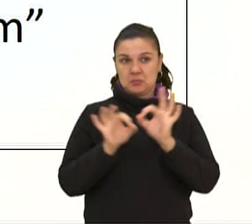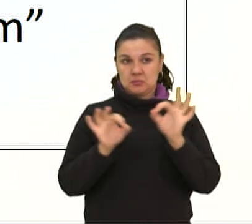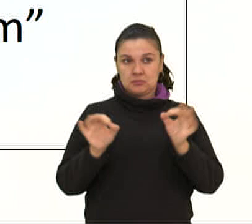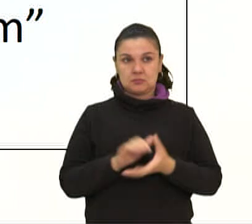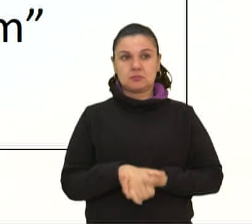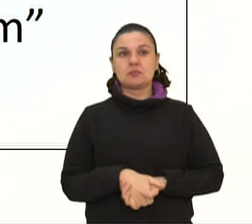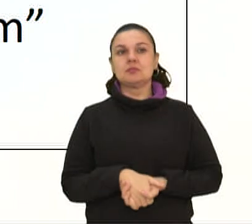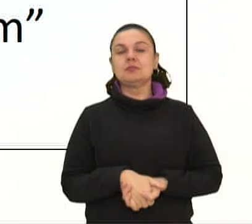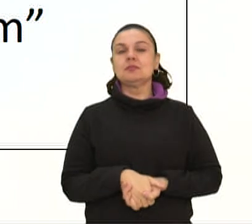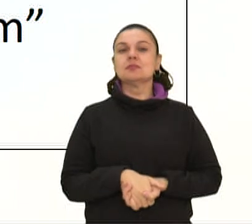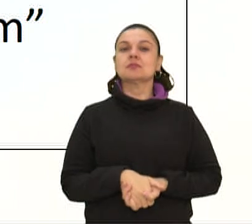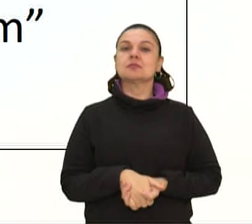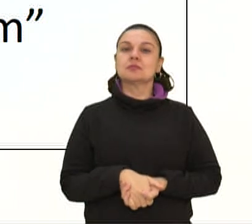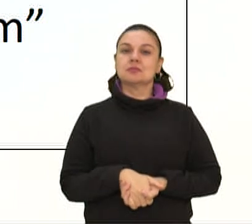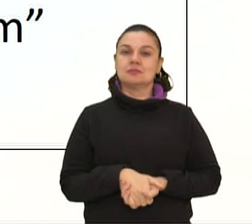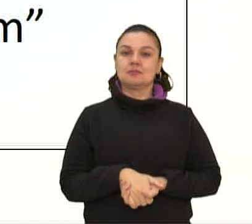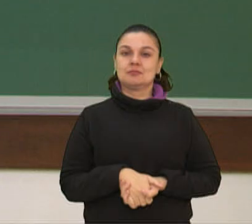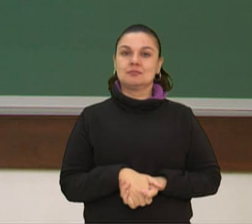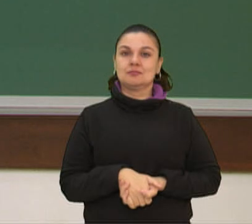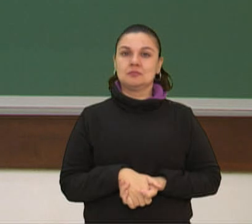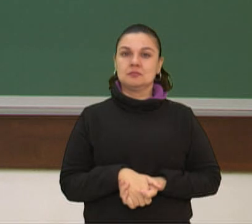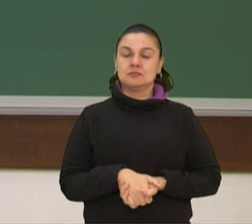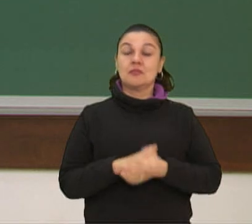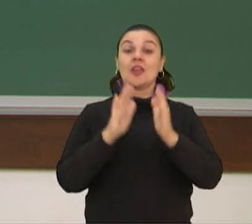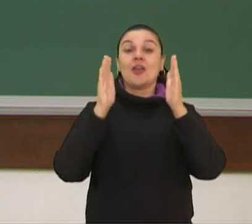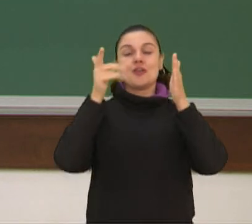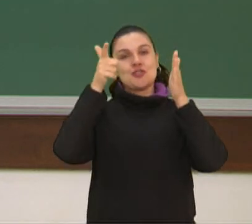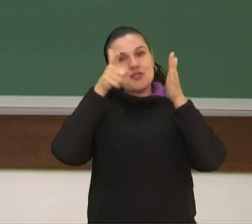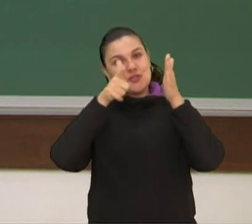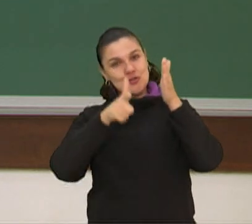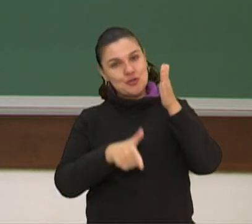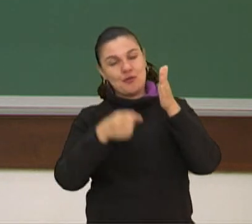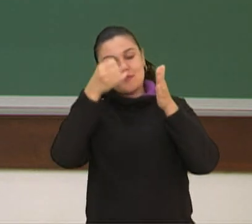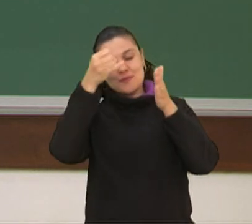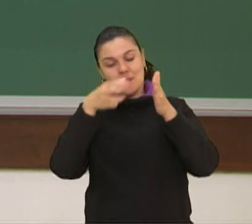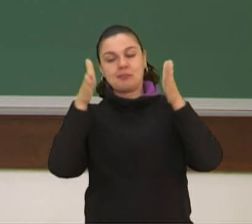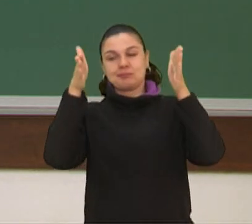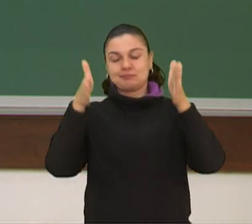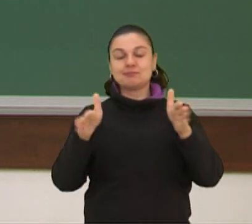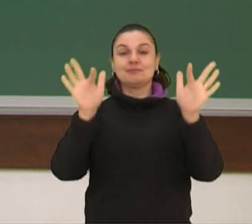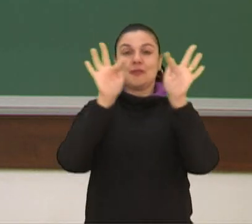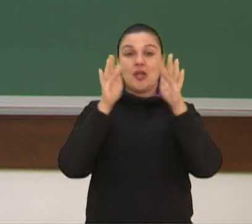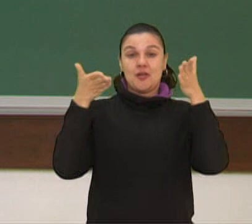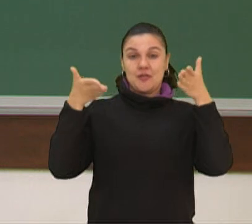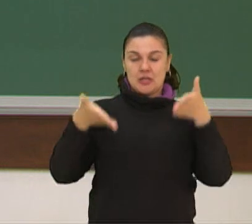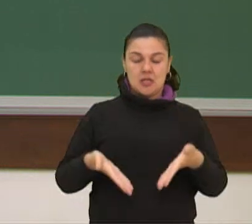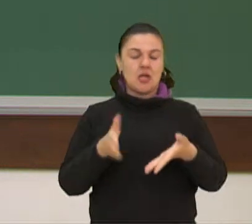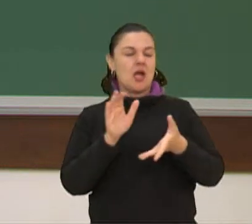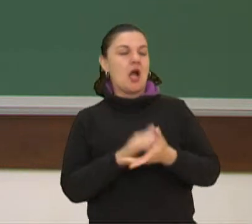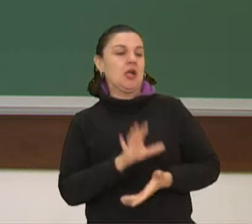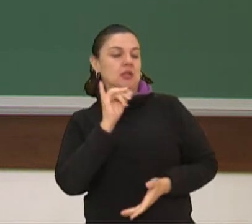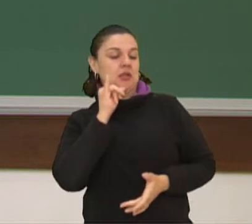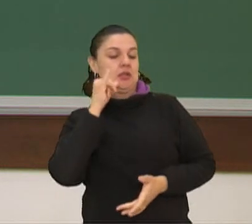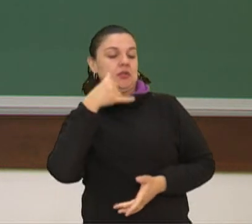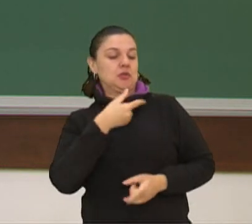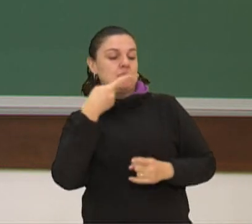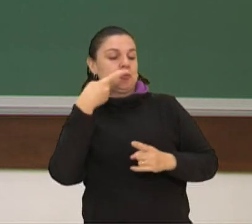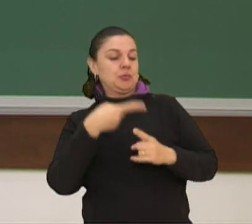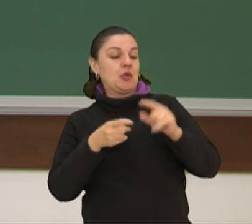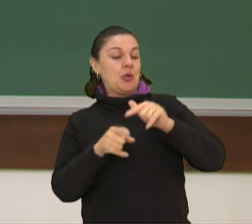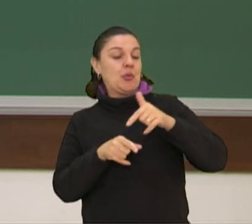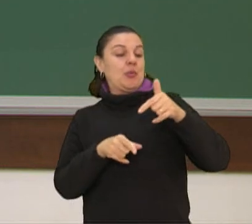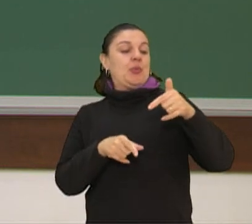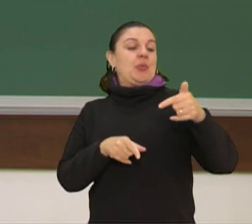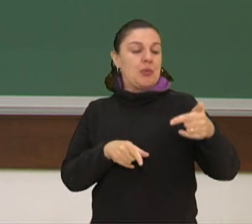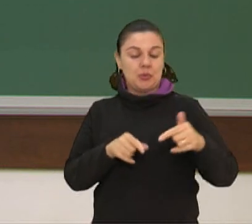um velhaco, um invejoso, um ignorante e tantos outros tipos, né? Não